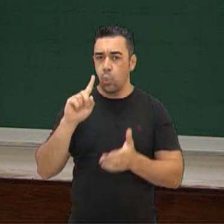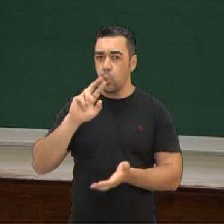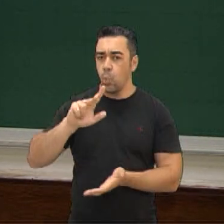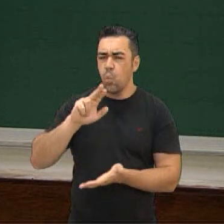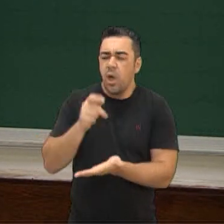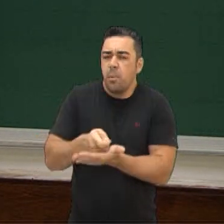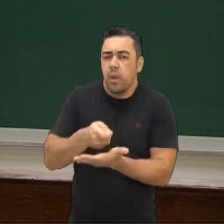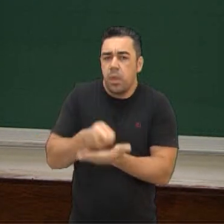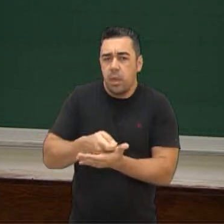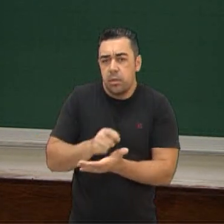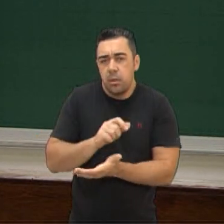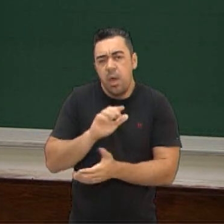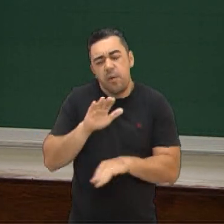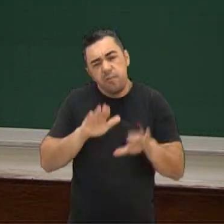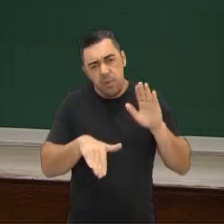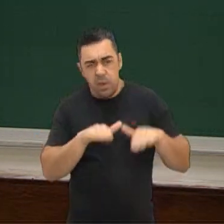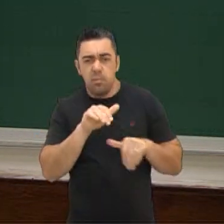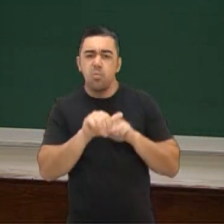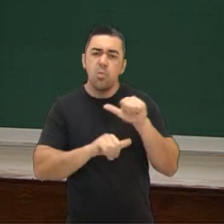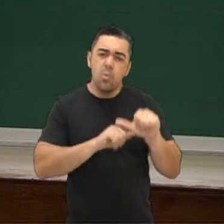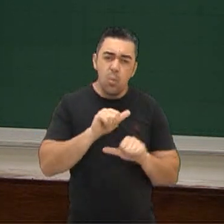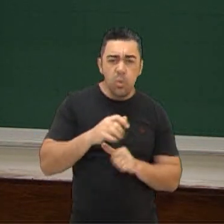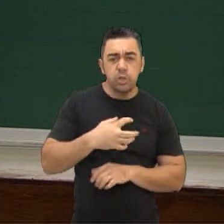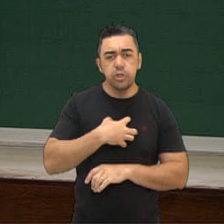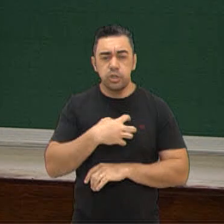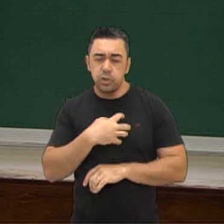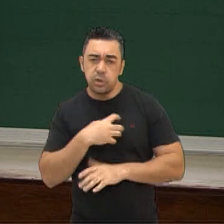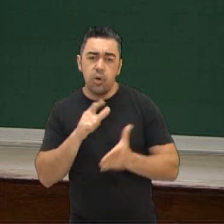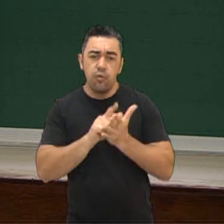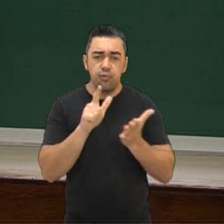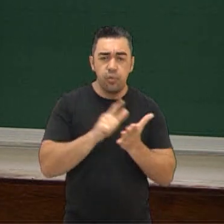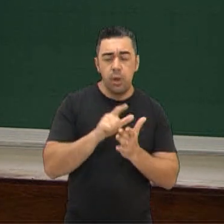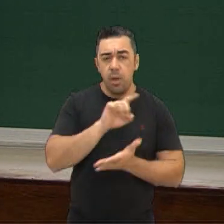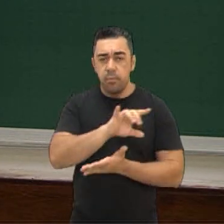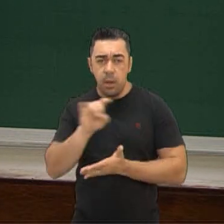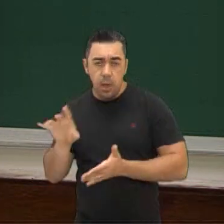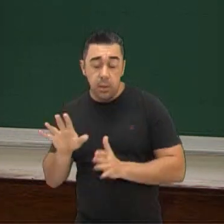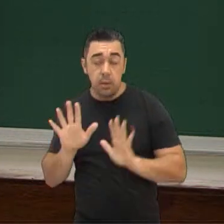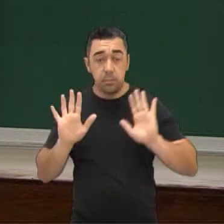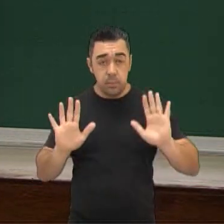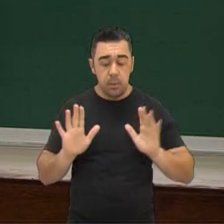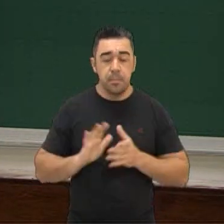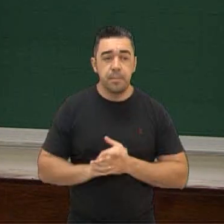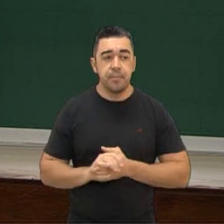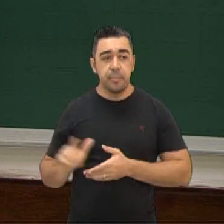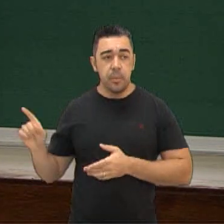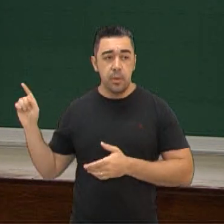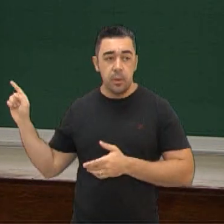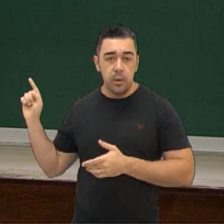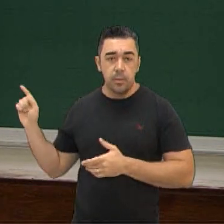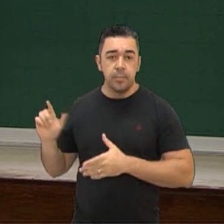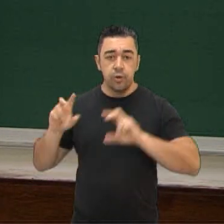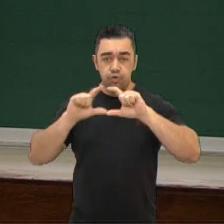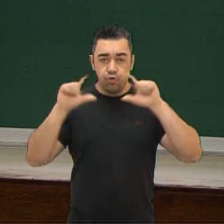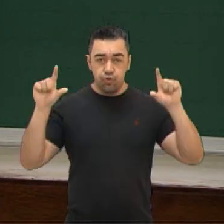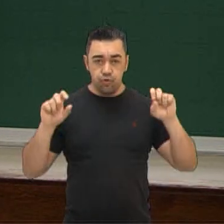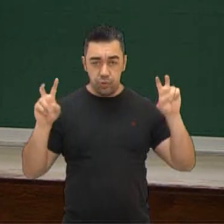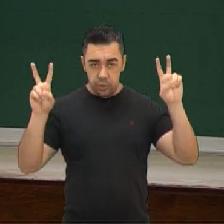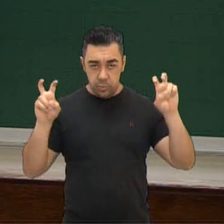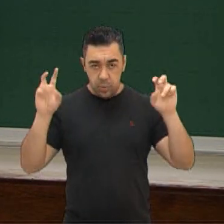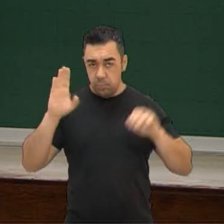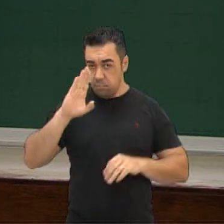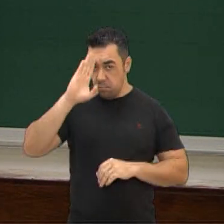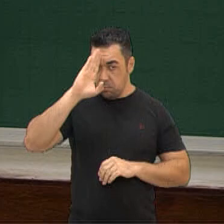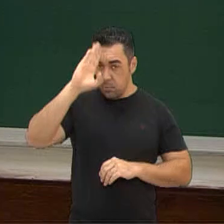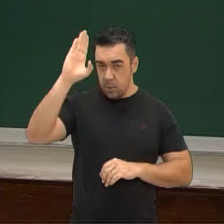isso, certo? Às vezes muda de um jornal, de uma publicação para outra, tá? Então, o titular destaca lo mais importante